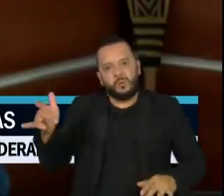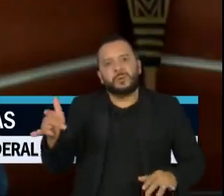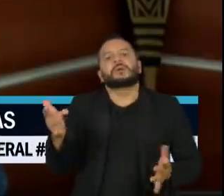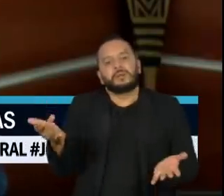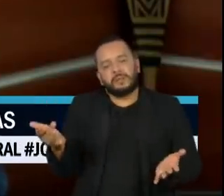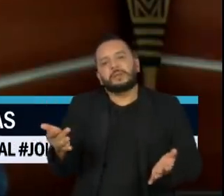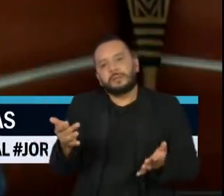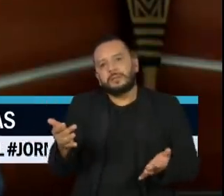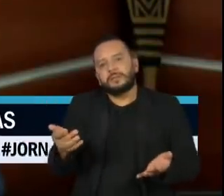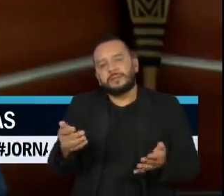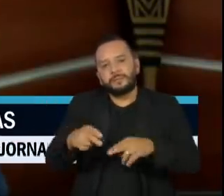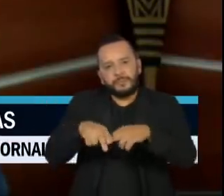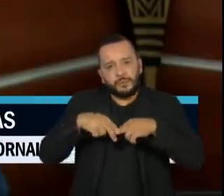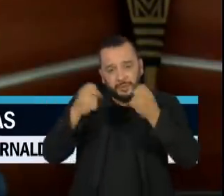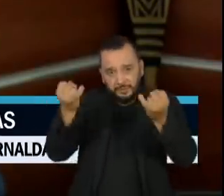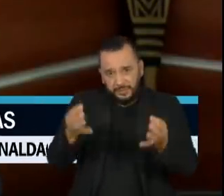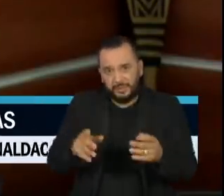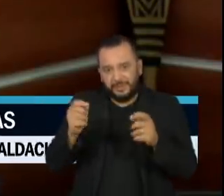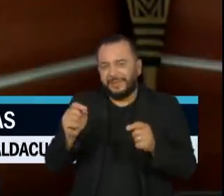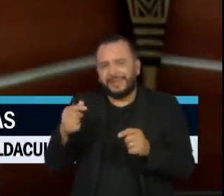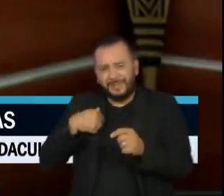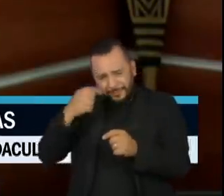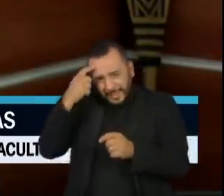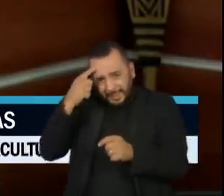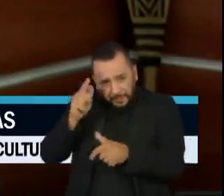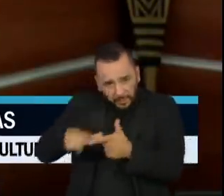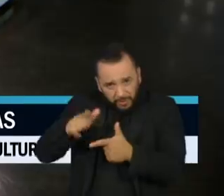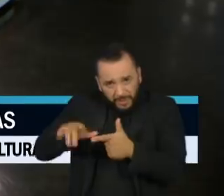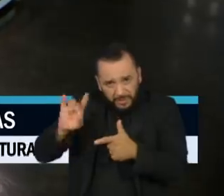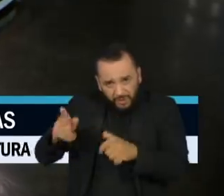digo que o mercúrio é apenas a ponta do iceberg.